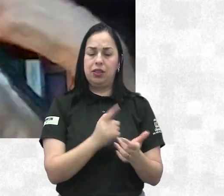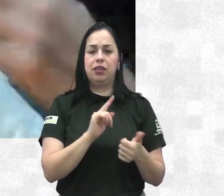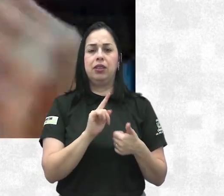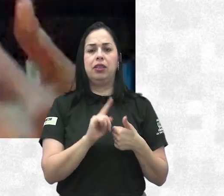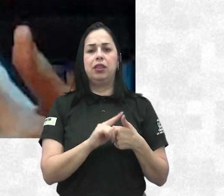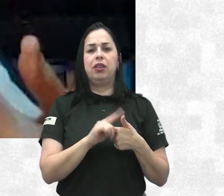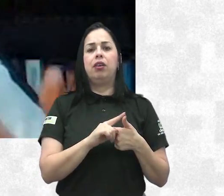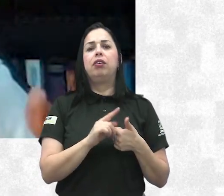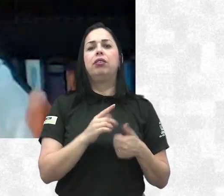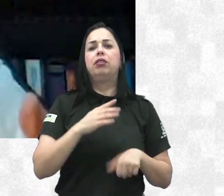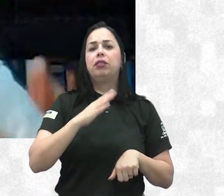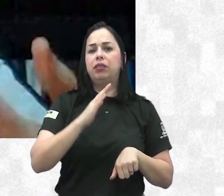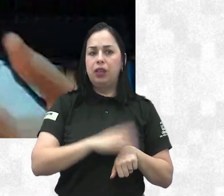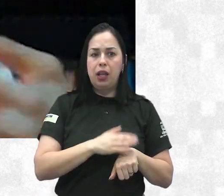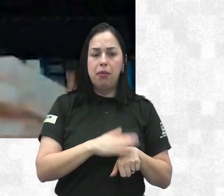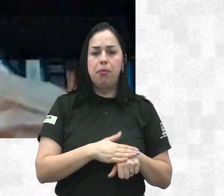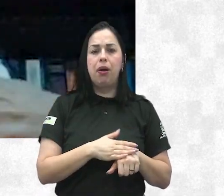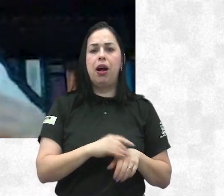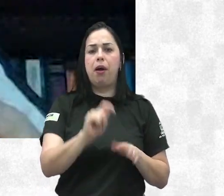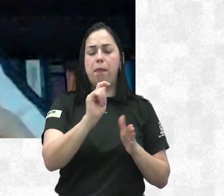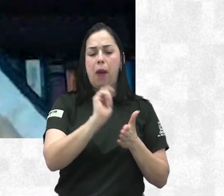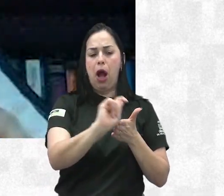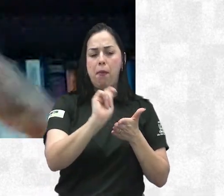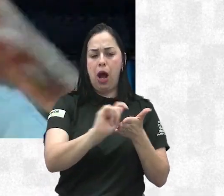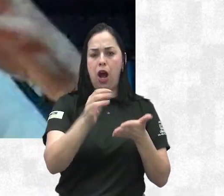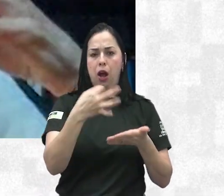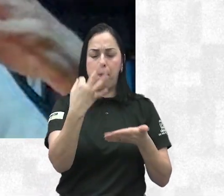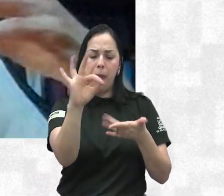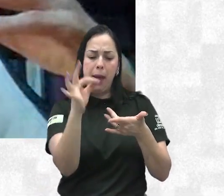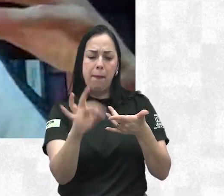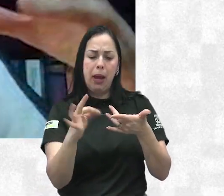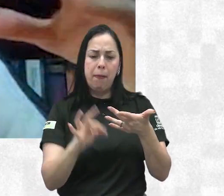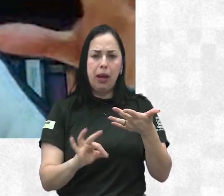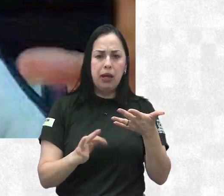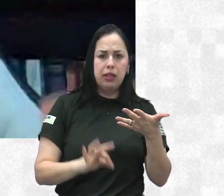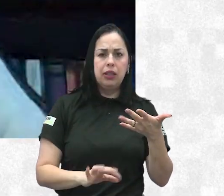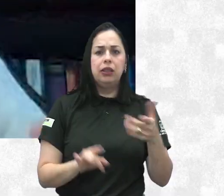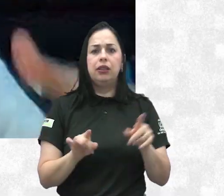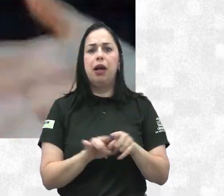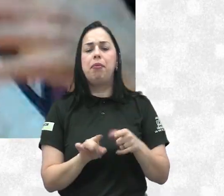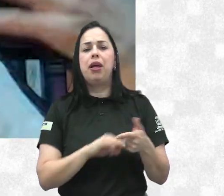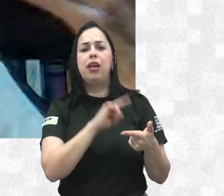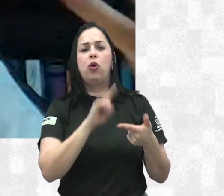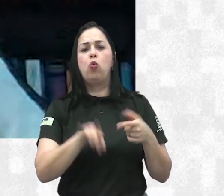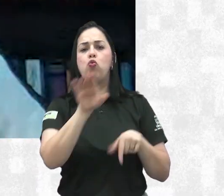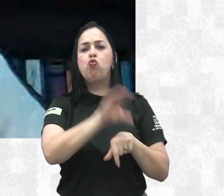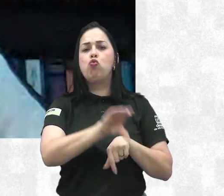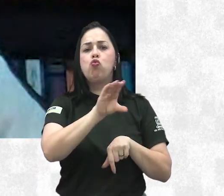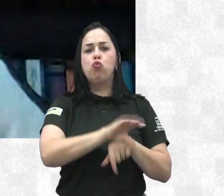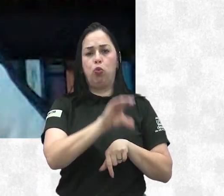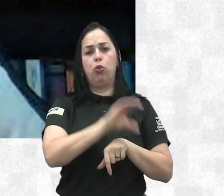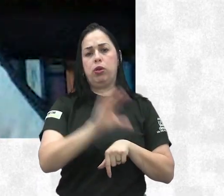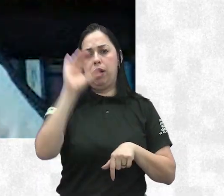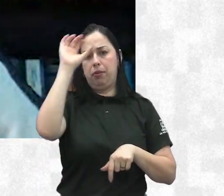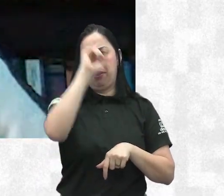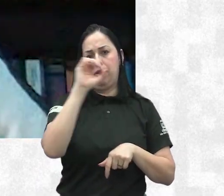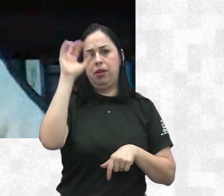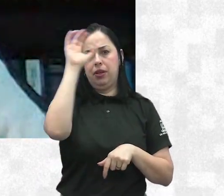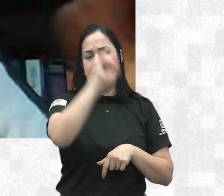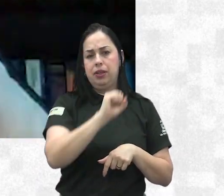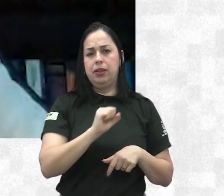que ter um tempo não só para corrigir trabalhos, mas para ter uma aprendizagem